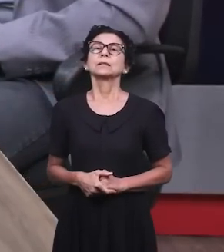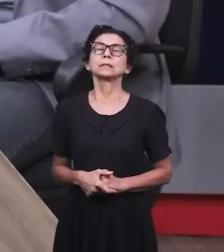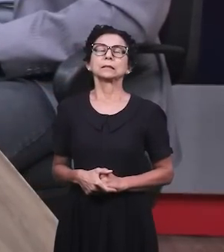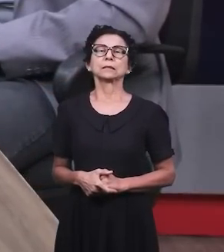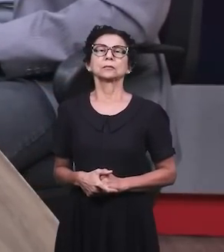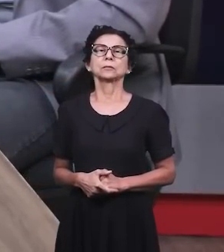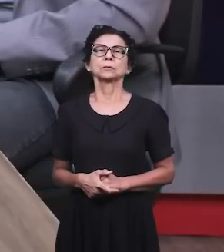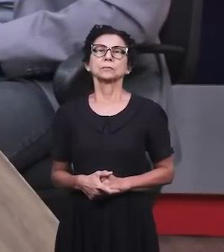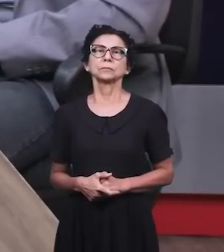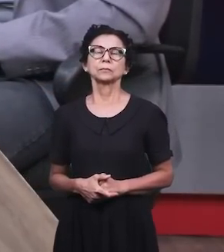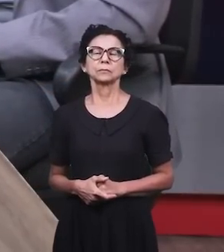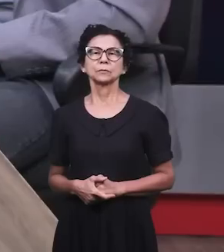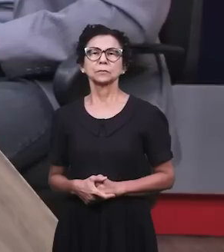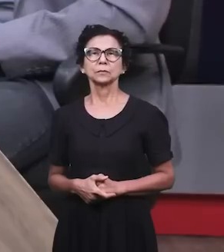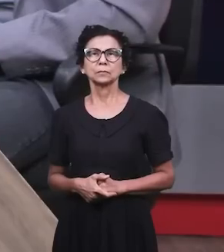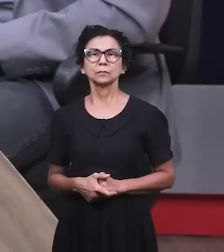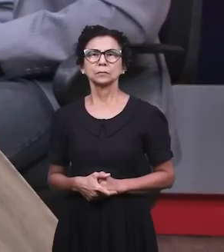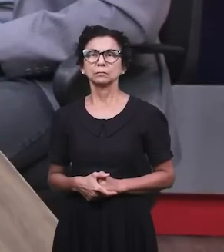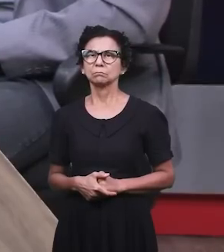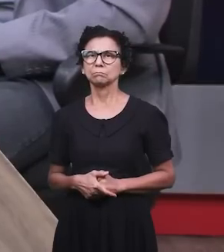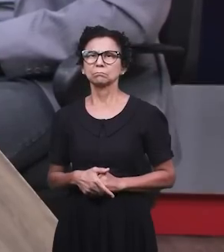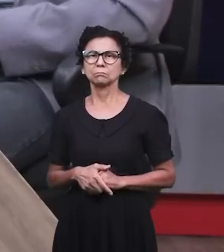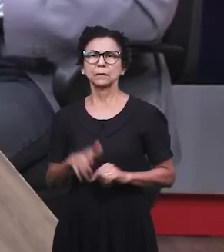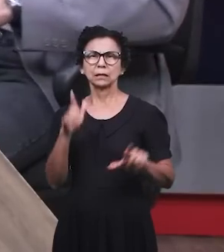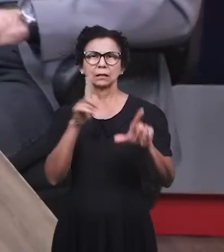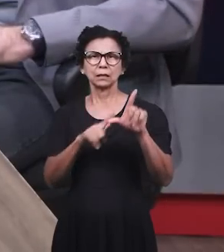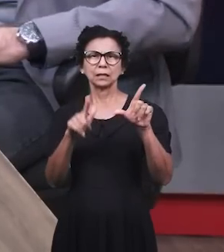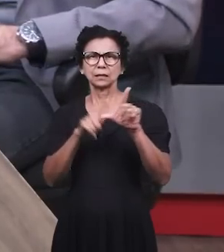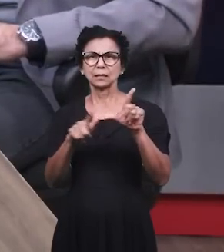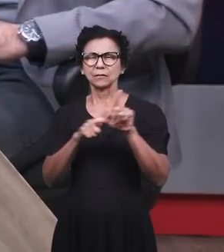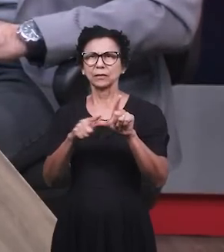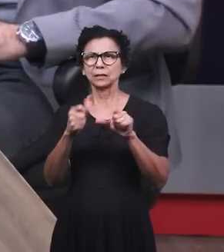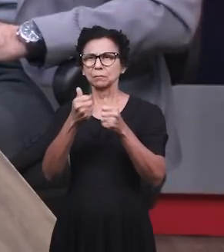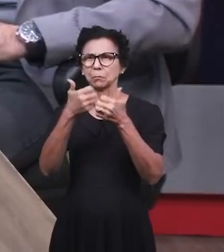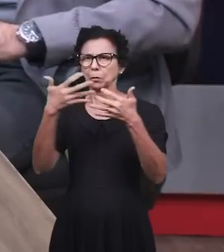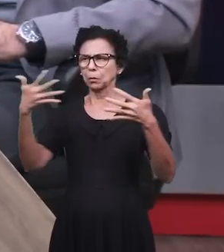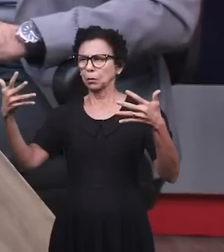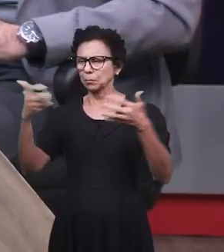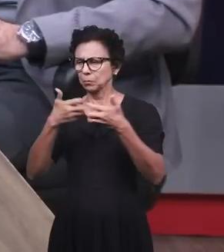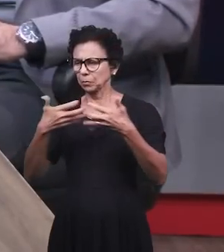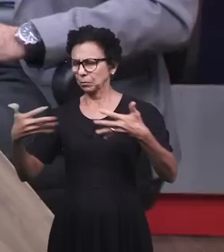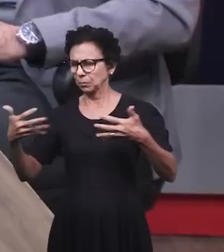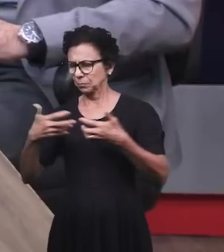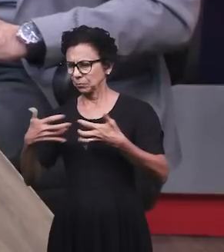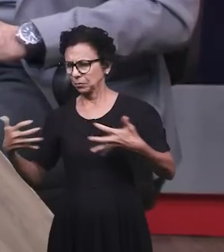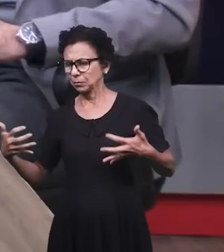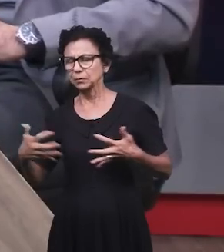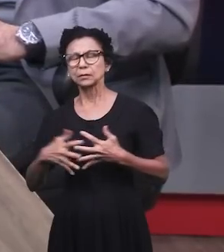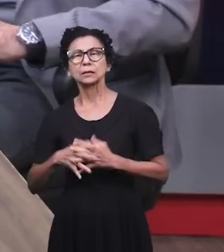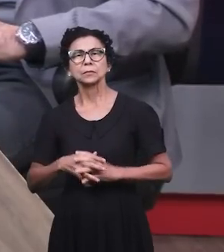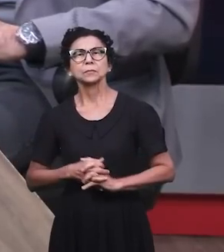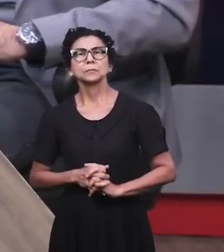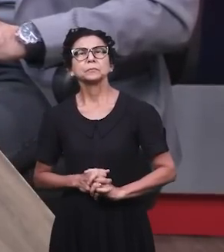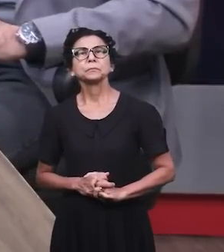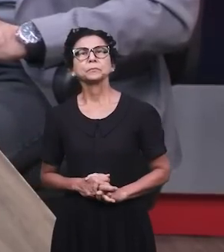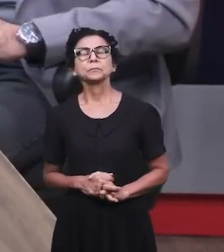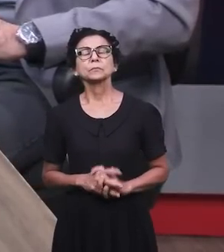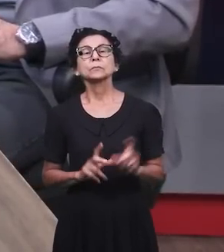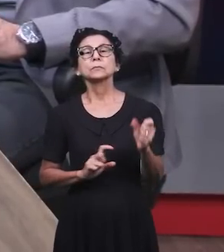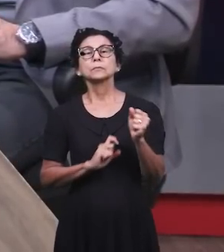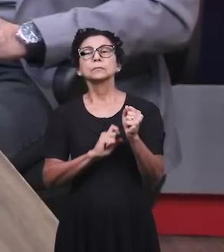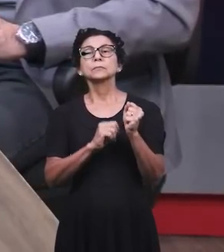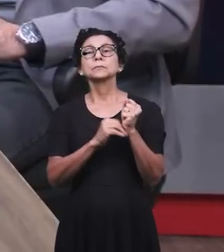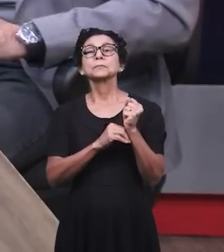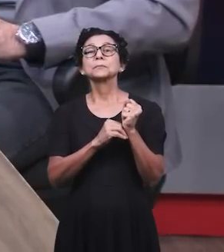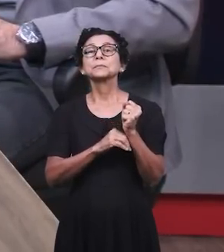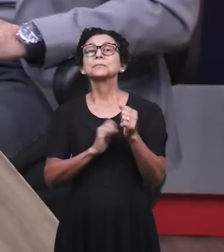ali no quadro, e aí, de fato, vai também ficando uma... Né, qual o grande segredo